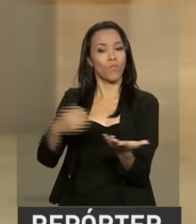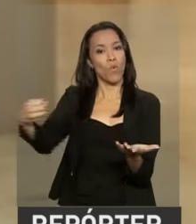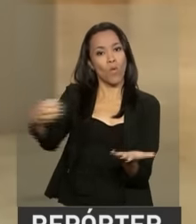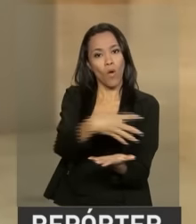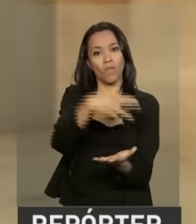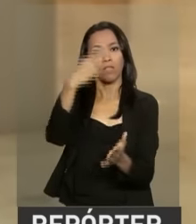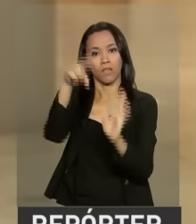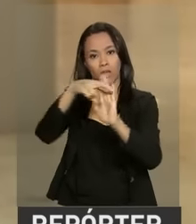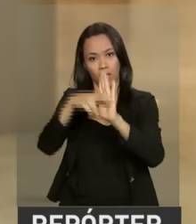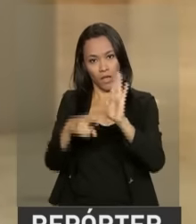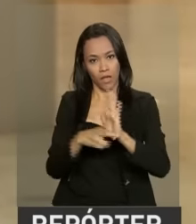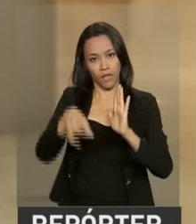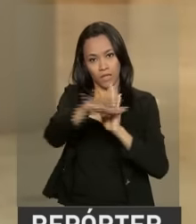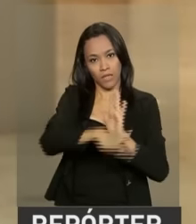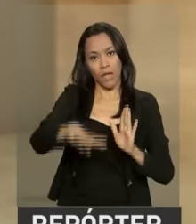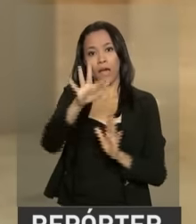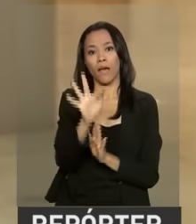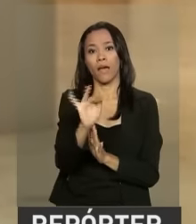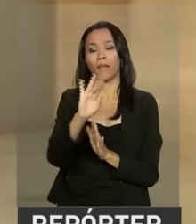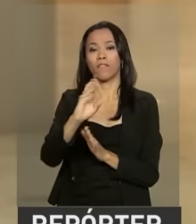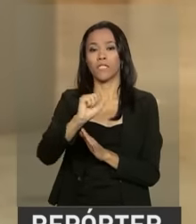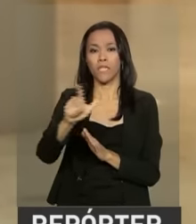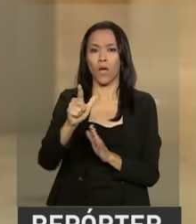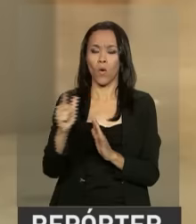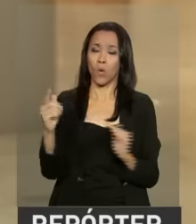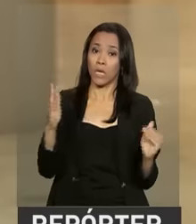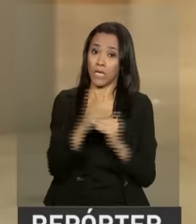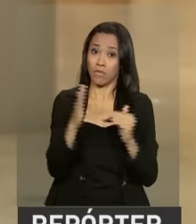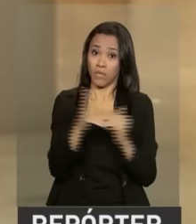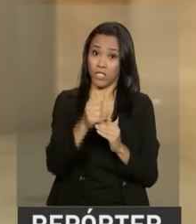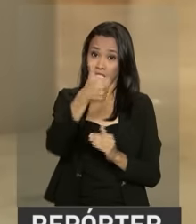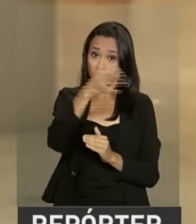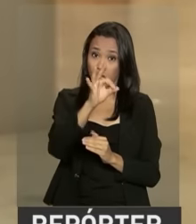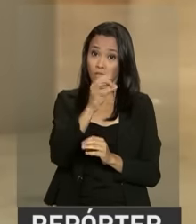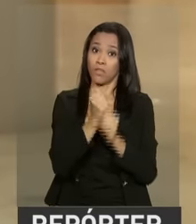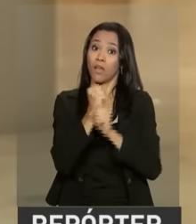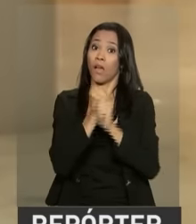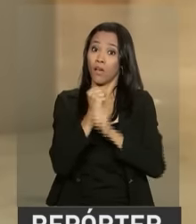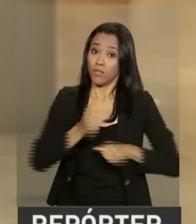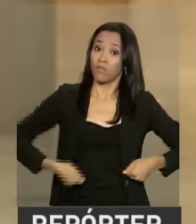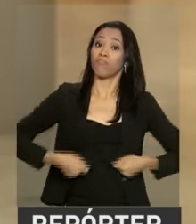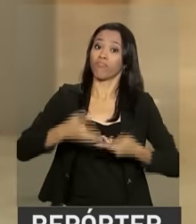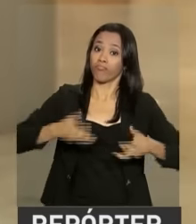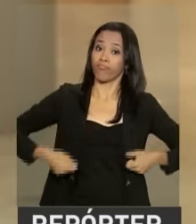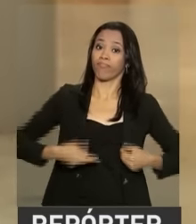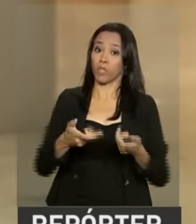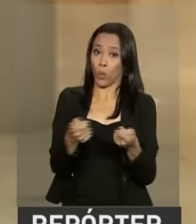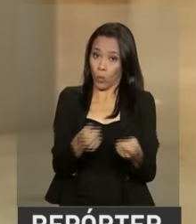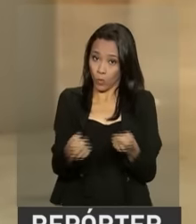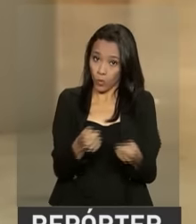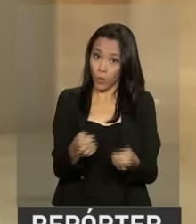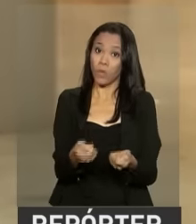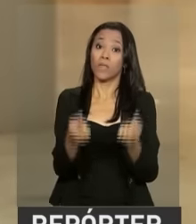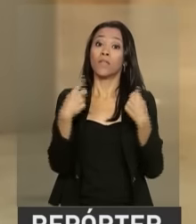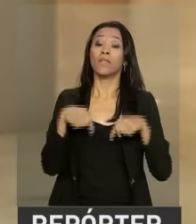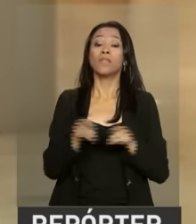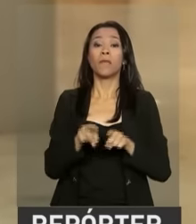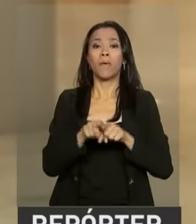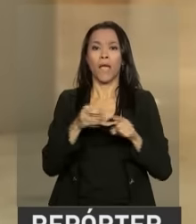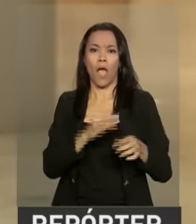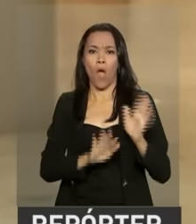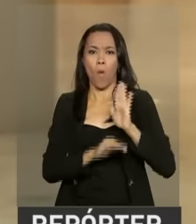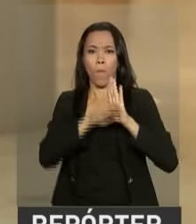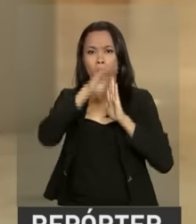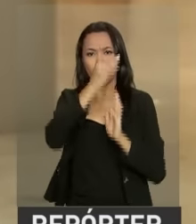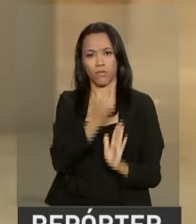regime fiscal com limites de despesas por 10 anos e aumento da contribuição previdenciária dos Servidores